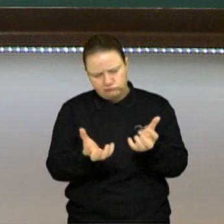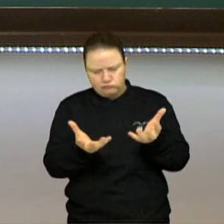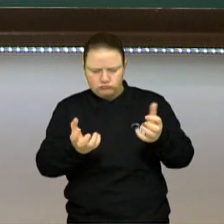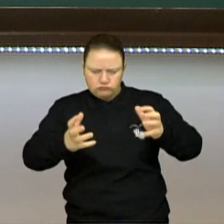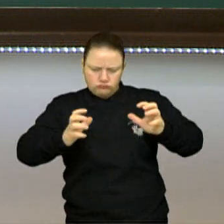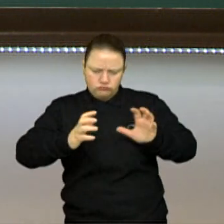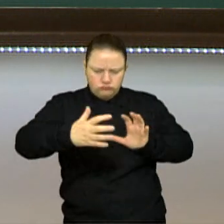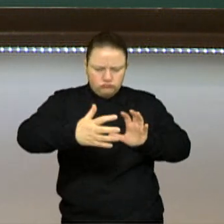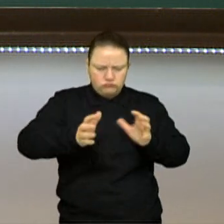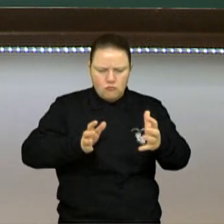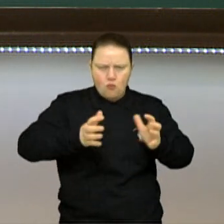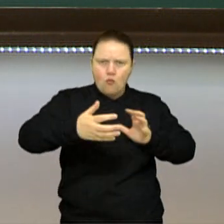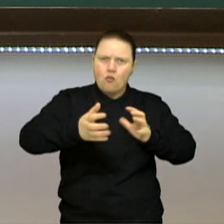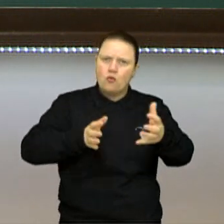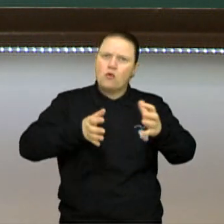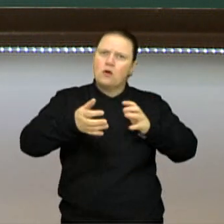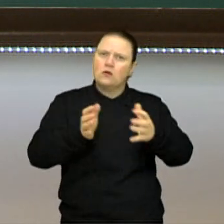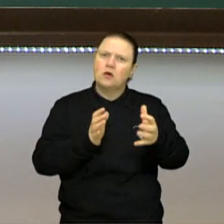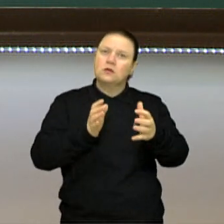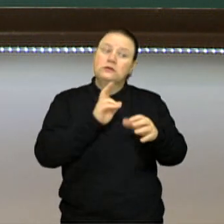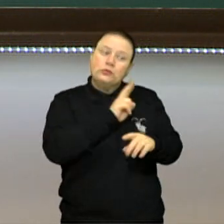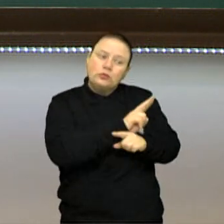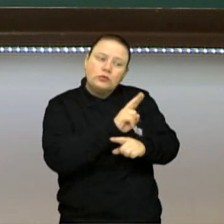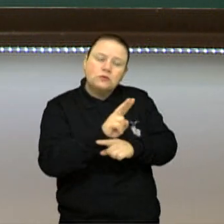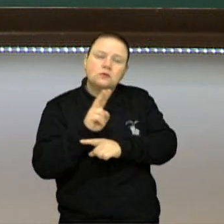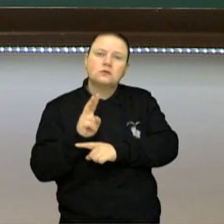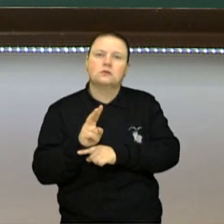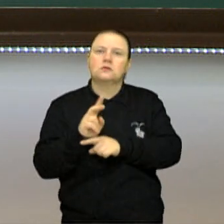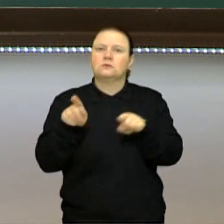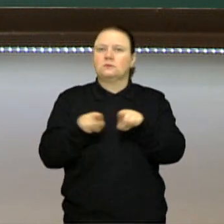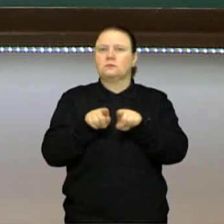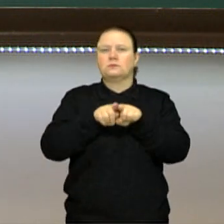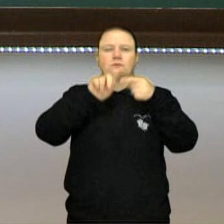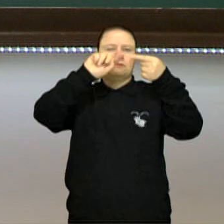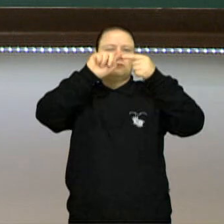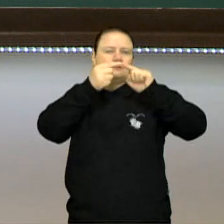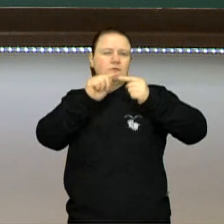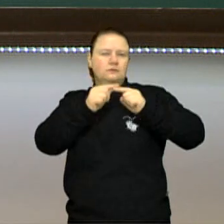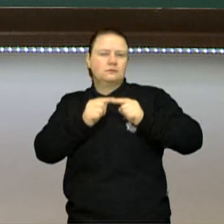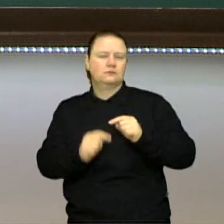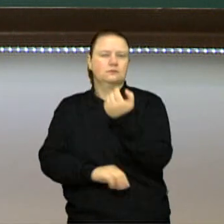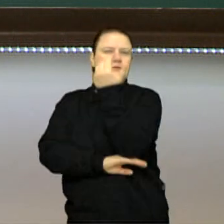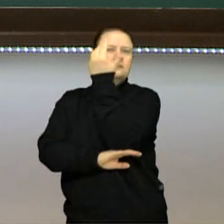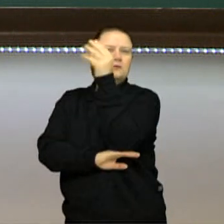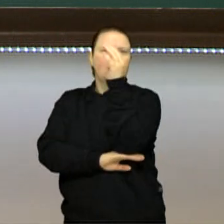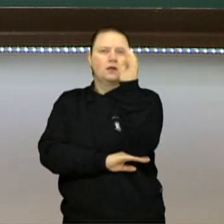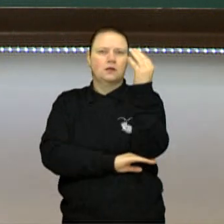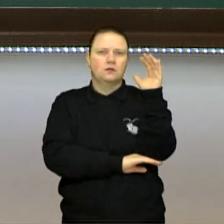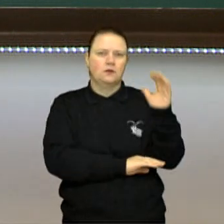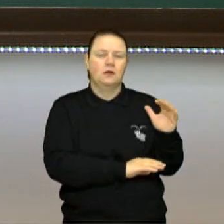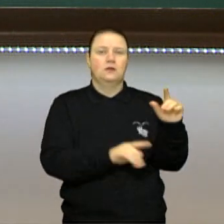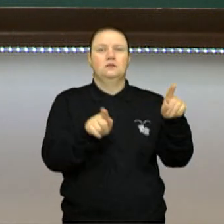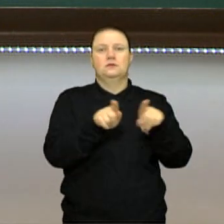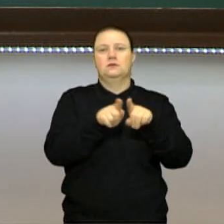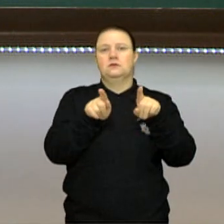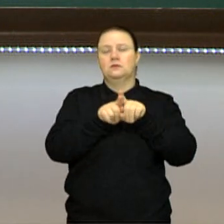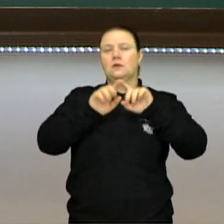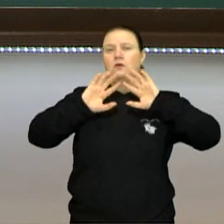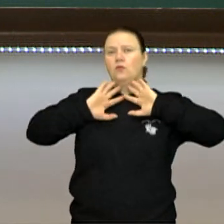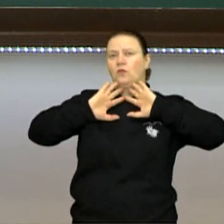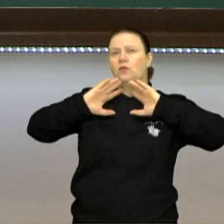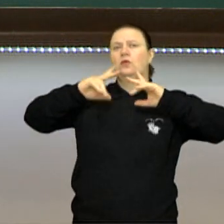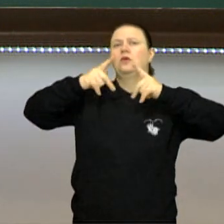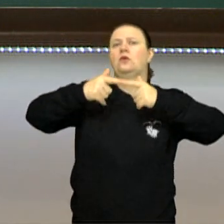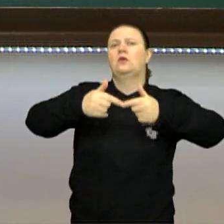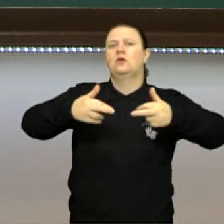cuidado também e relacionando com a natureza, né, com os animais, então esse grande respeito pela mãe natureza. Então, aqui um exemplo,